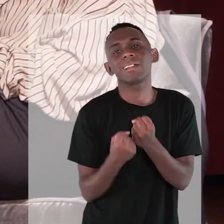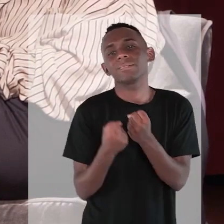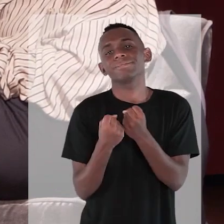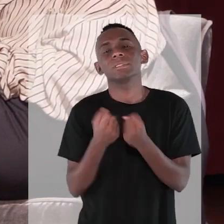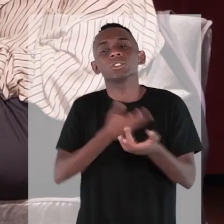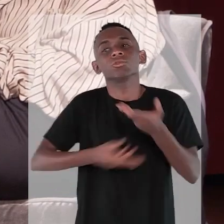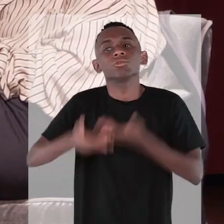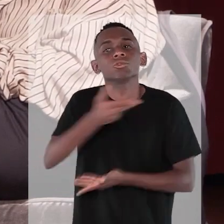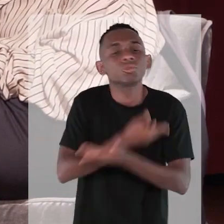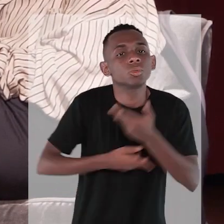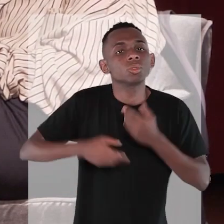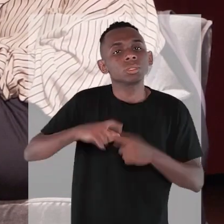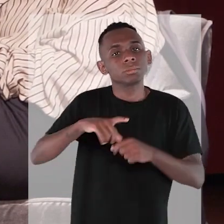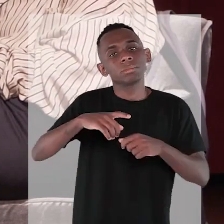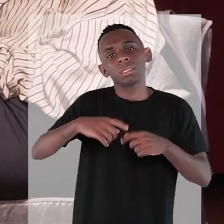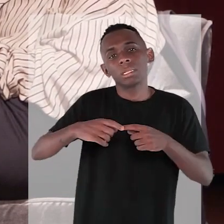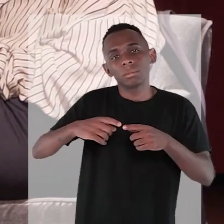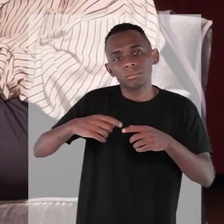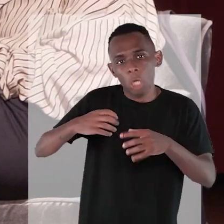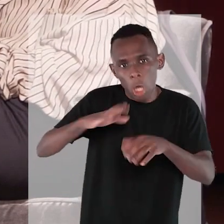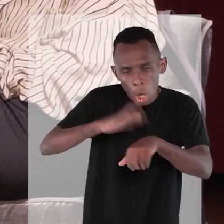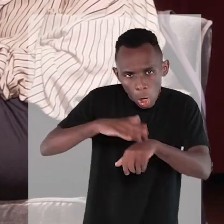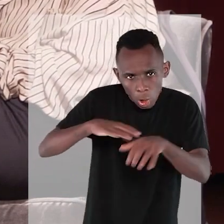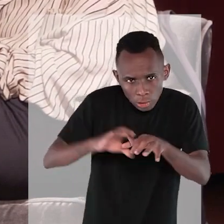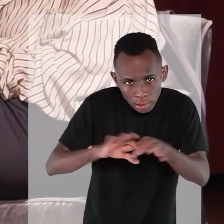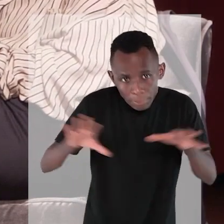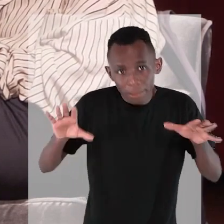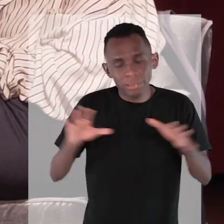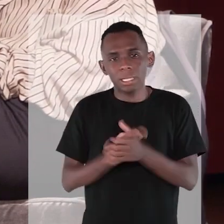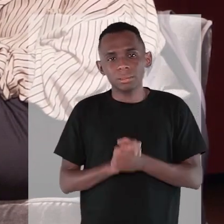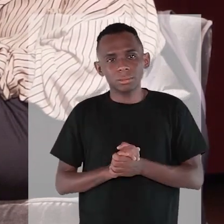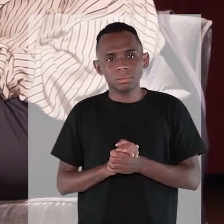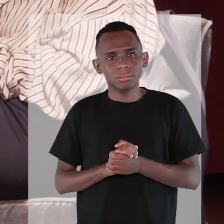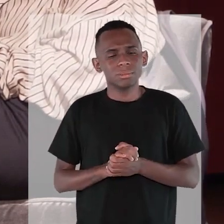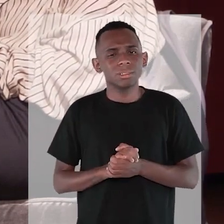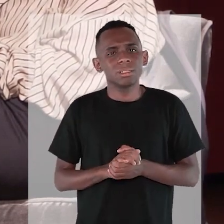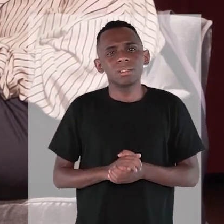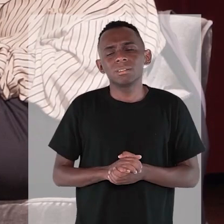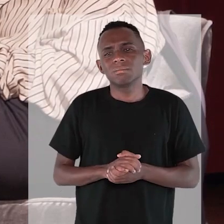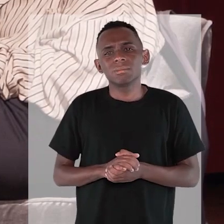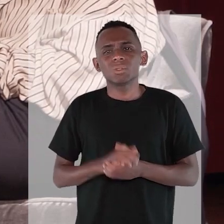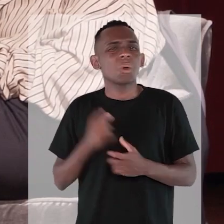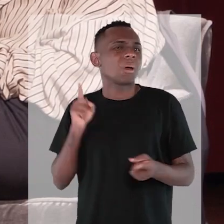liberdade. O neoliberalismo não está nem aí para a liberdade nessa forma